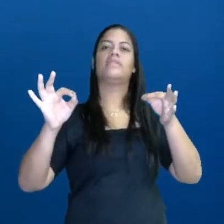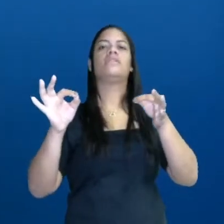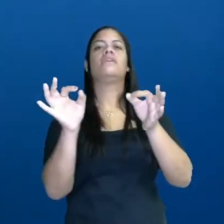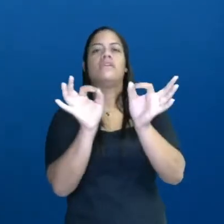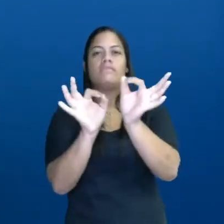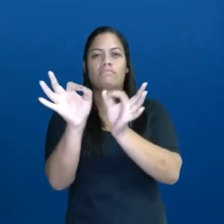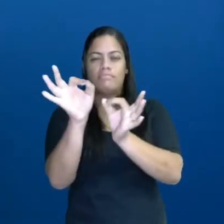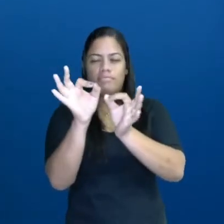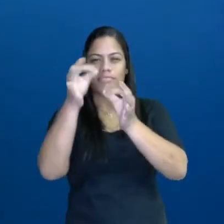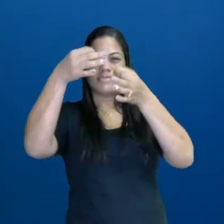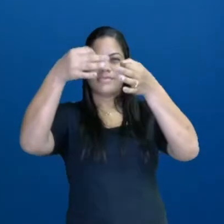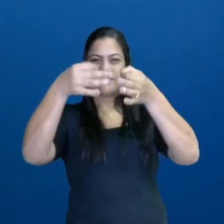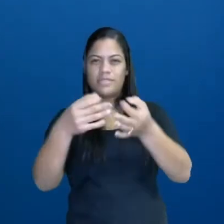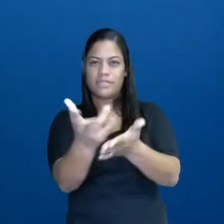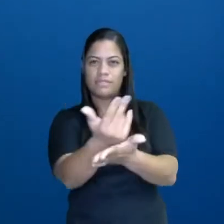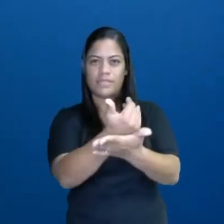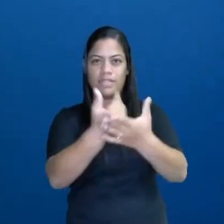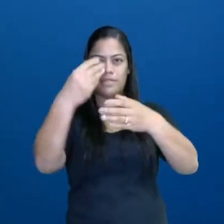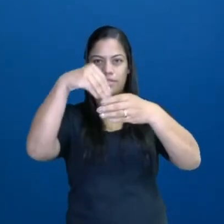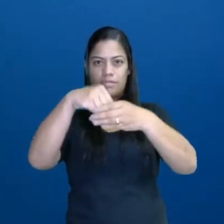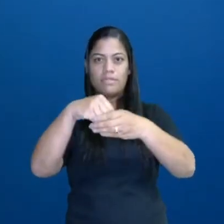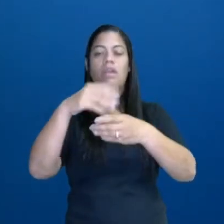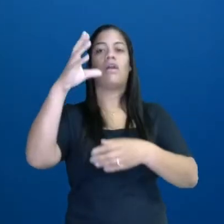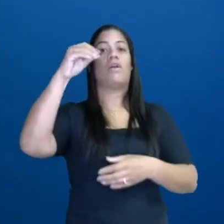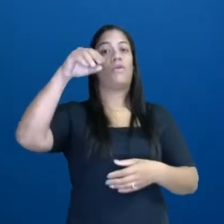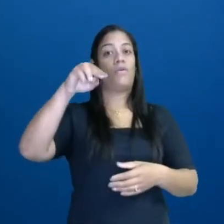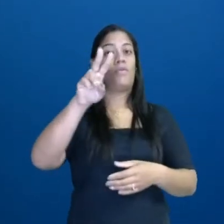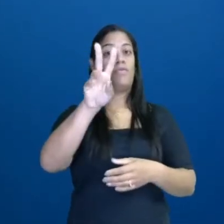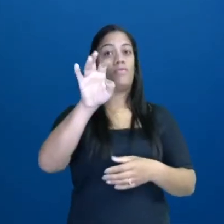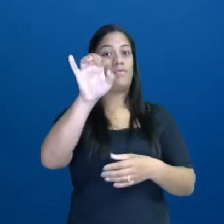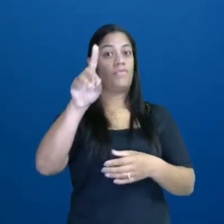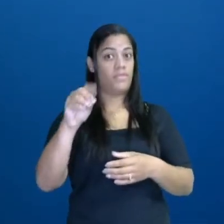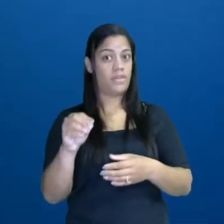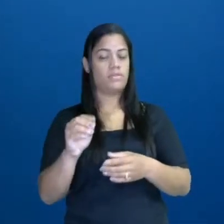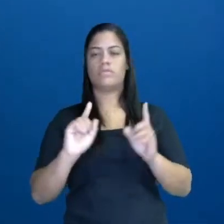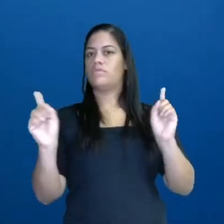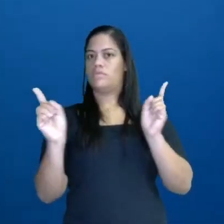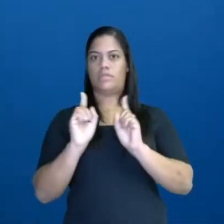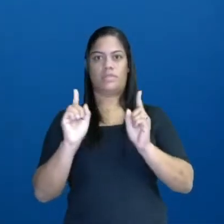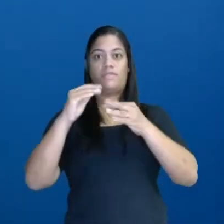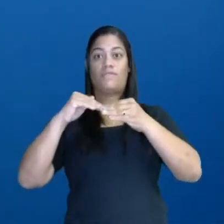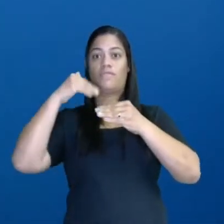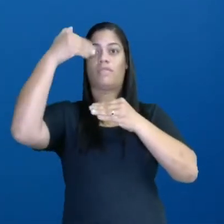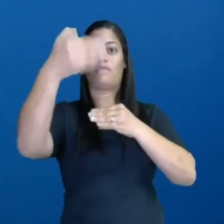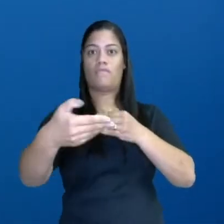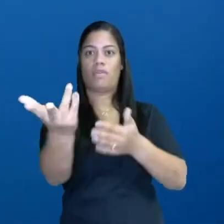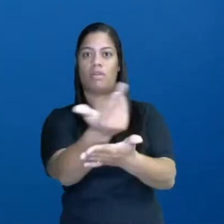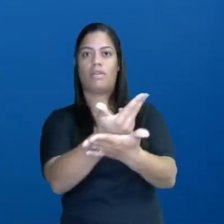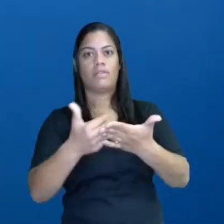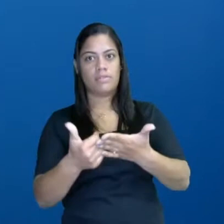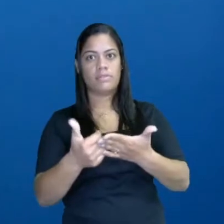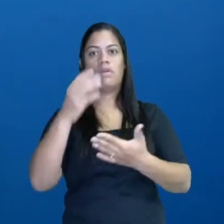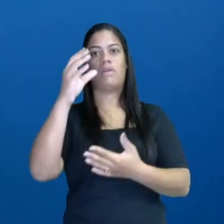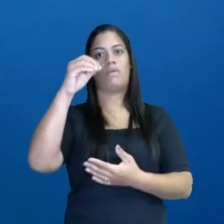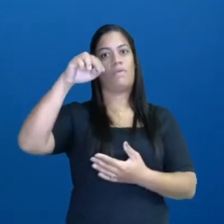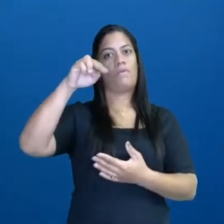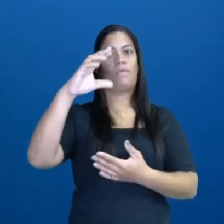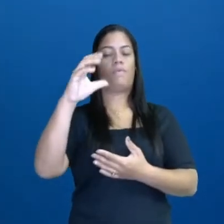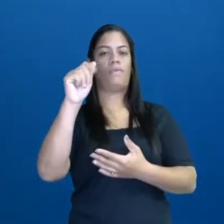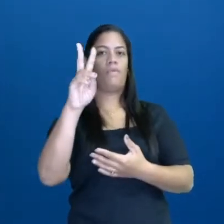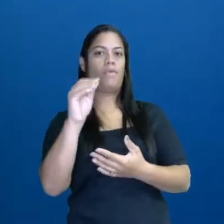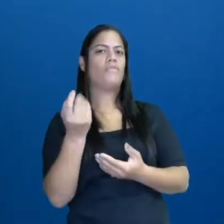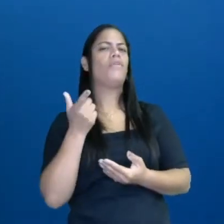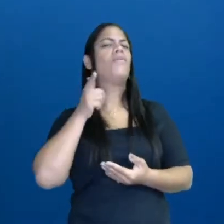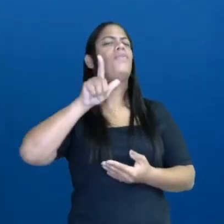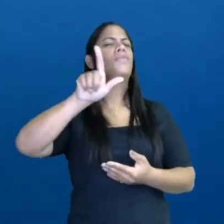couber dentro do polígono, ele é convexo. Se não couber dentro do polígono, ele é o quê? Côncavo.